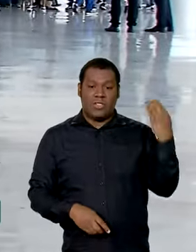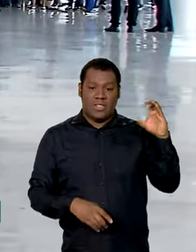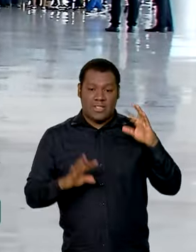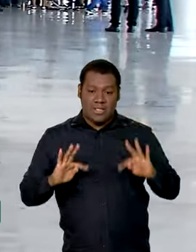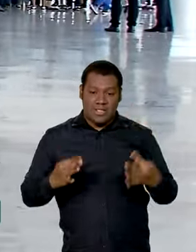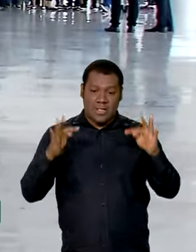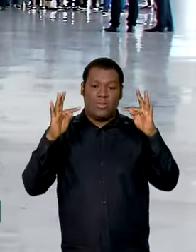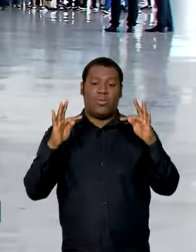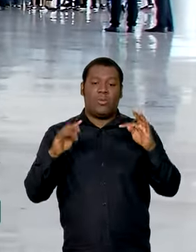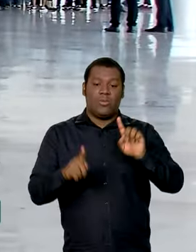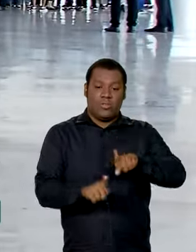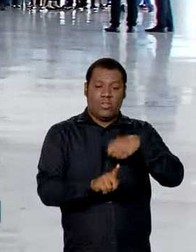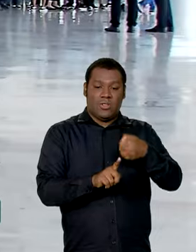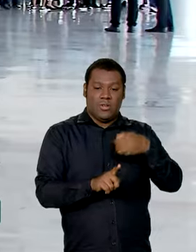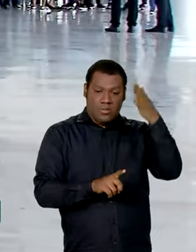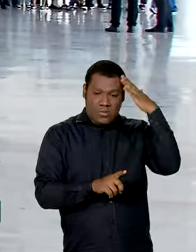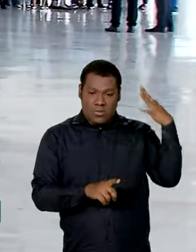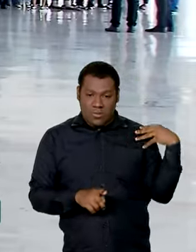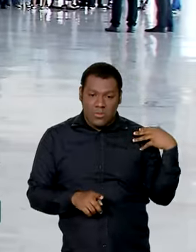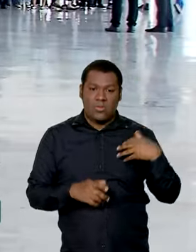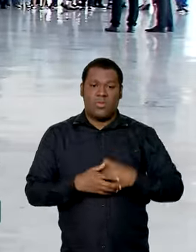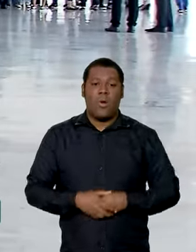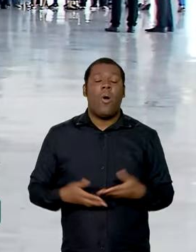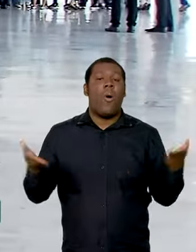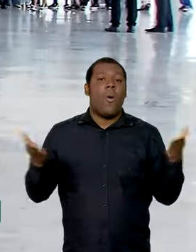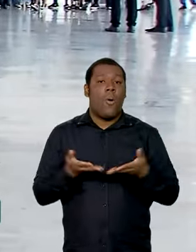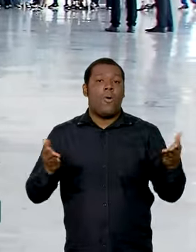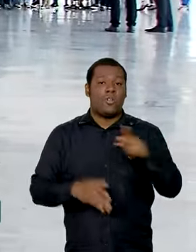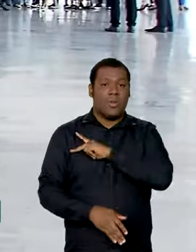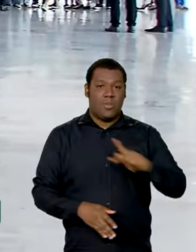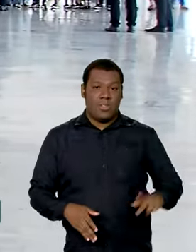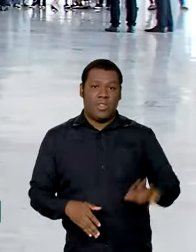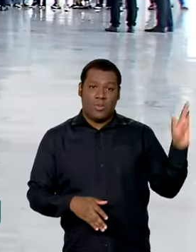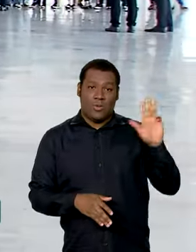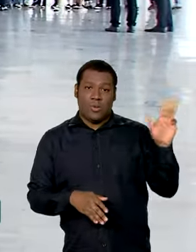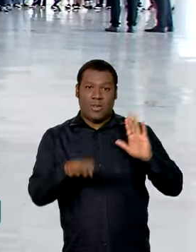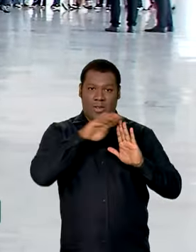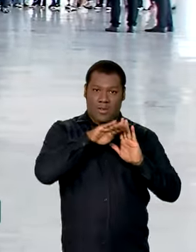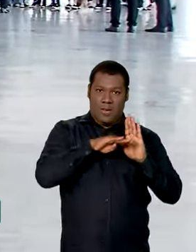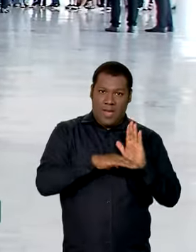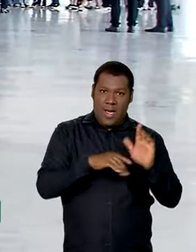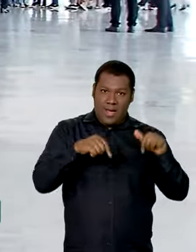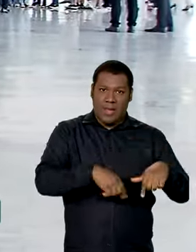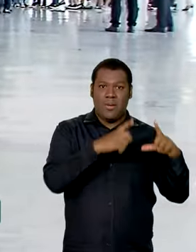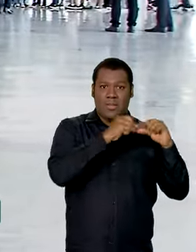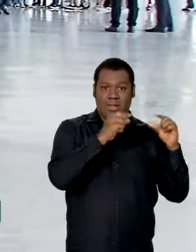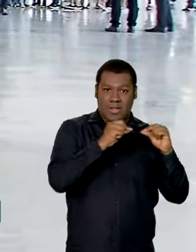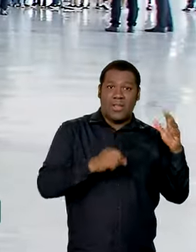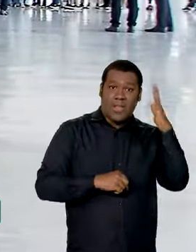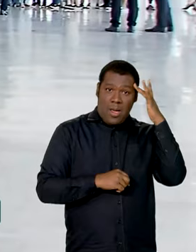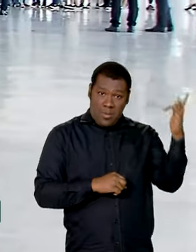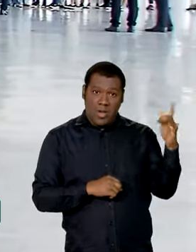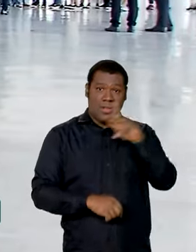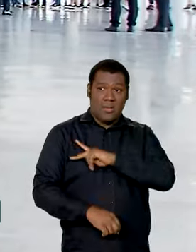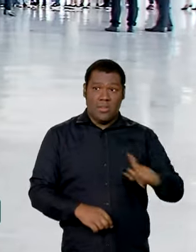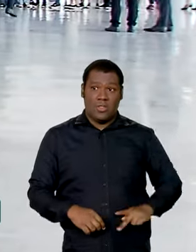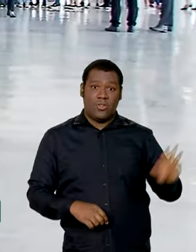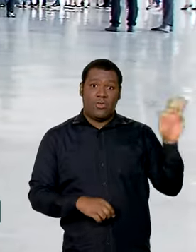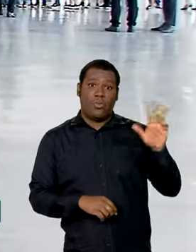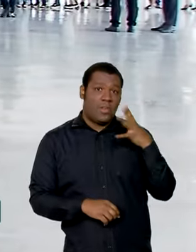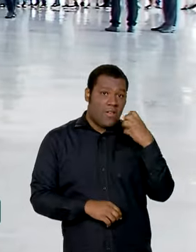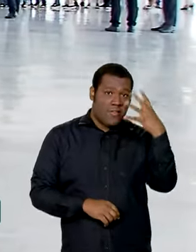Bem, essa é a agenda do dia do presidente Lula aqui em Brasília. A expectativa é que amanhã ele siga para São Paulo, onde vai participar